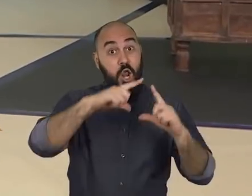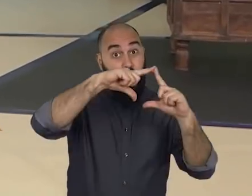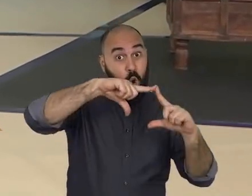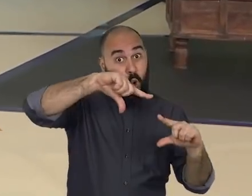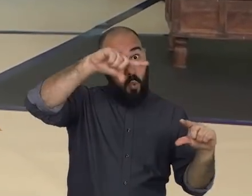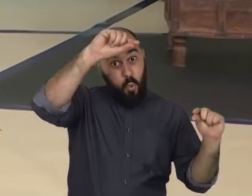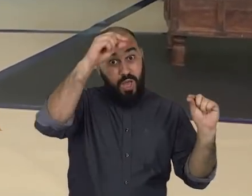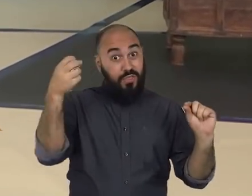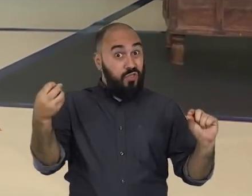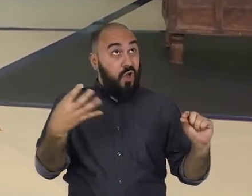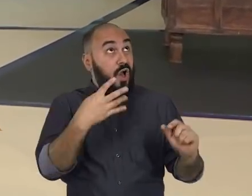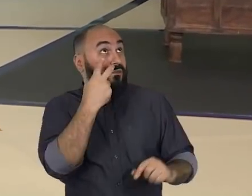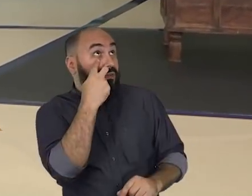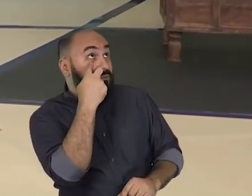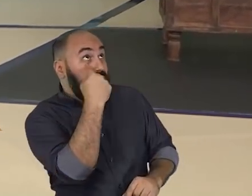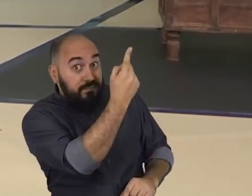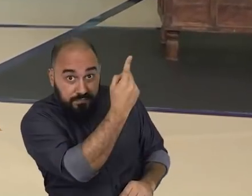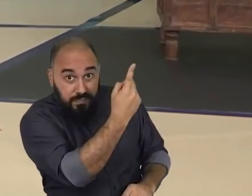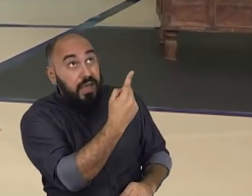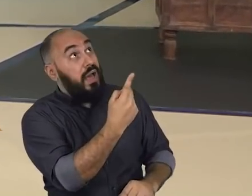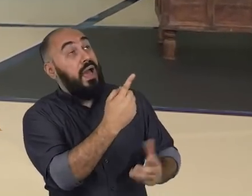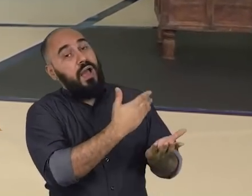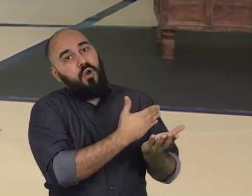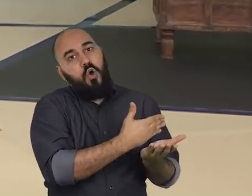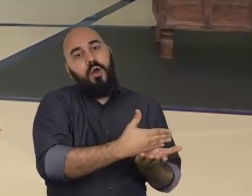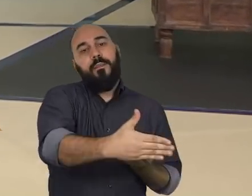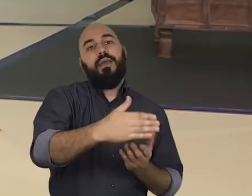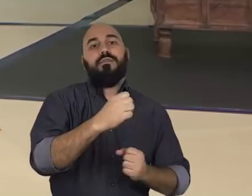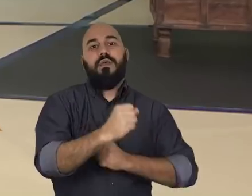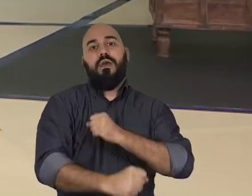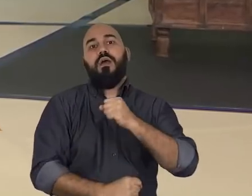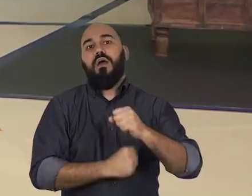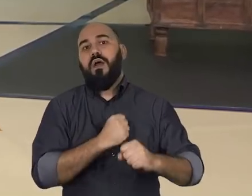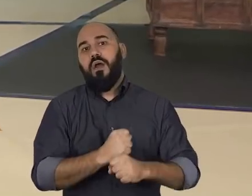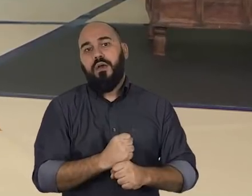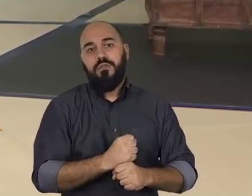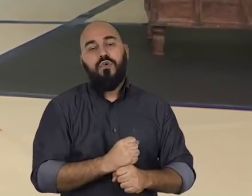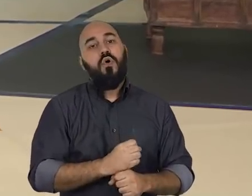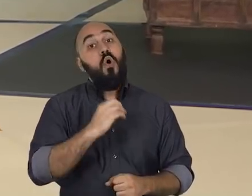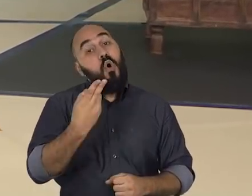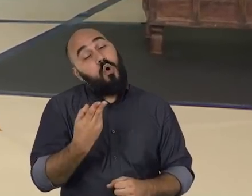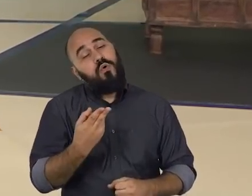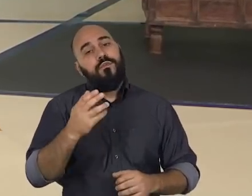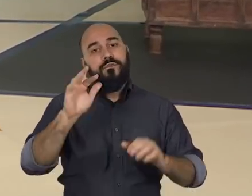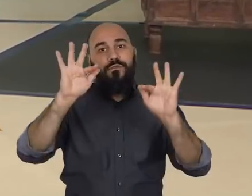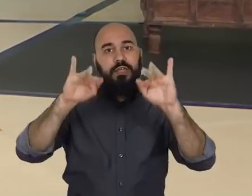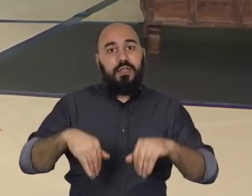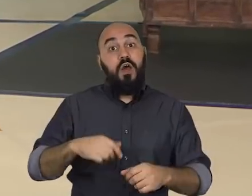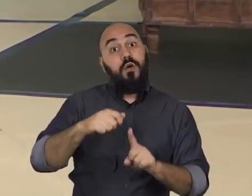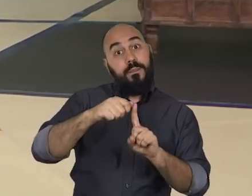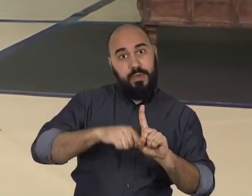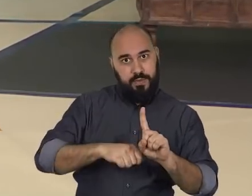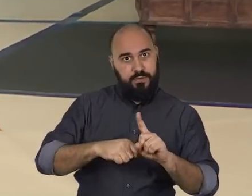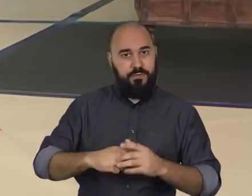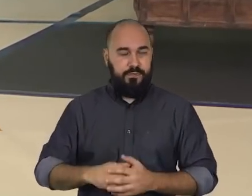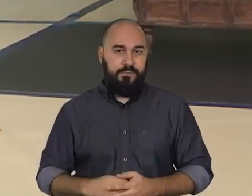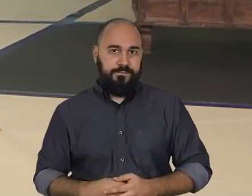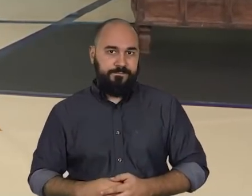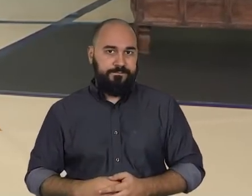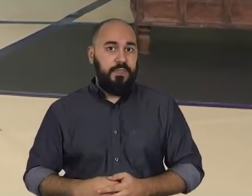nova. Era aquilo que determinava o começo do ano. Portanto, eu preciso de uma ajudinha aqui da astronomia para fazer